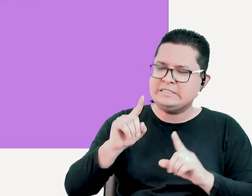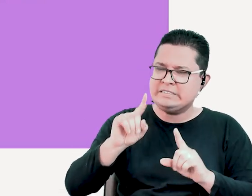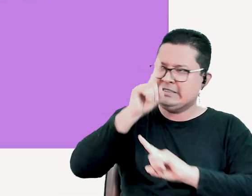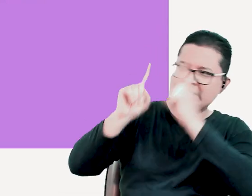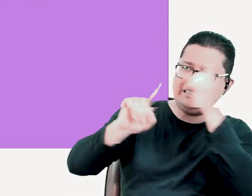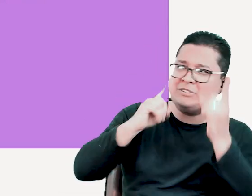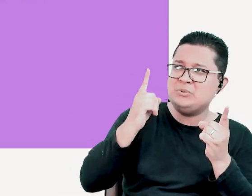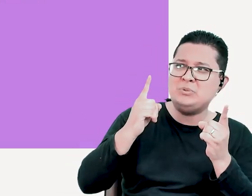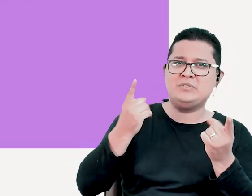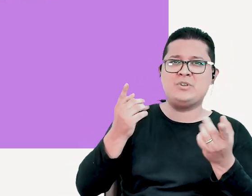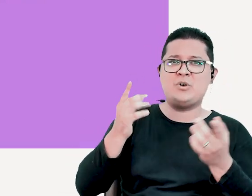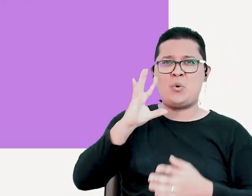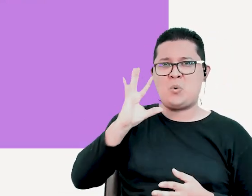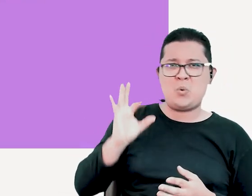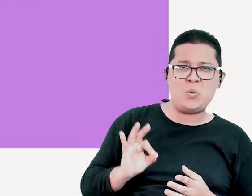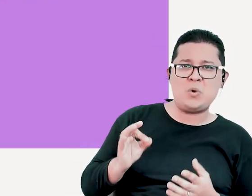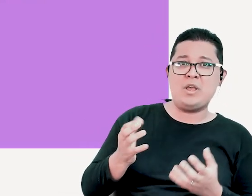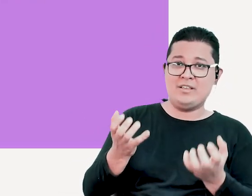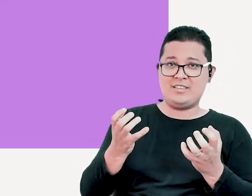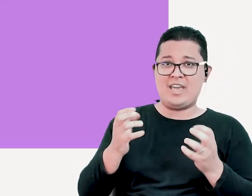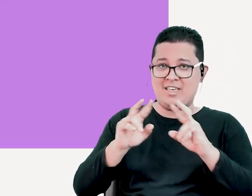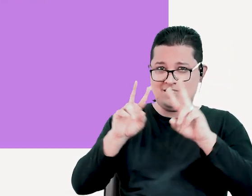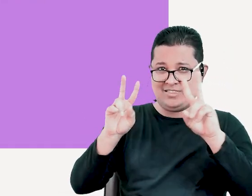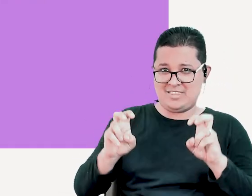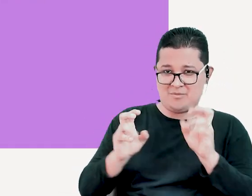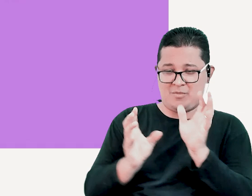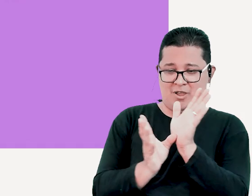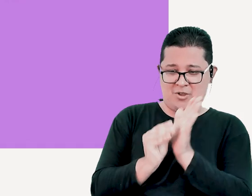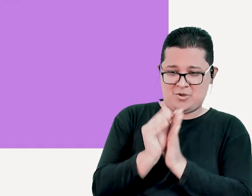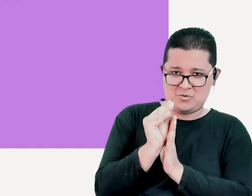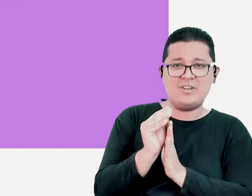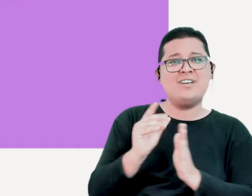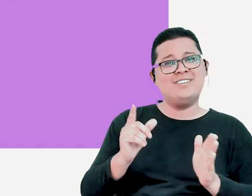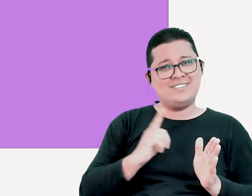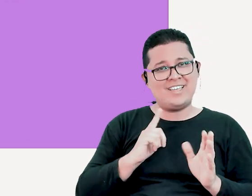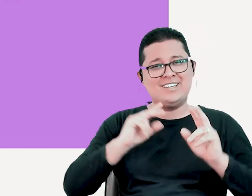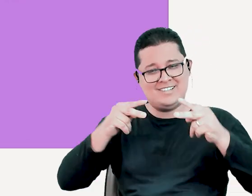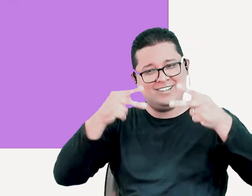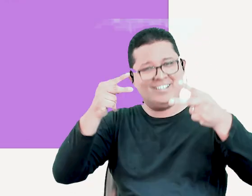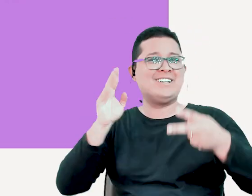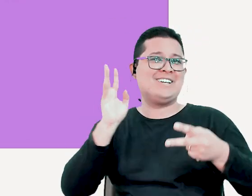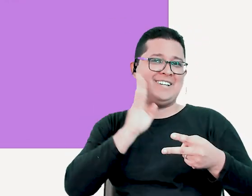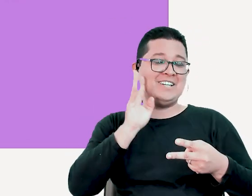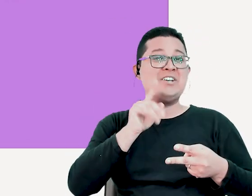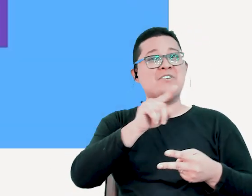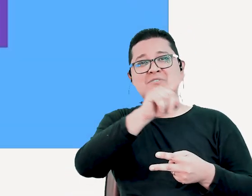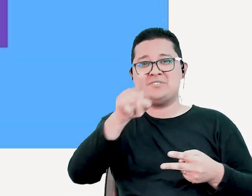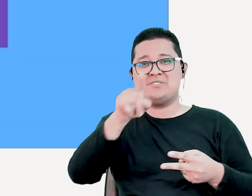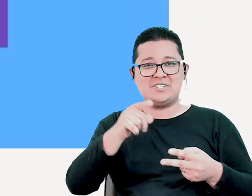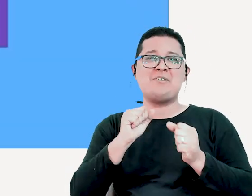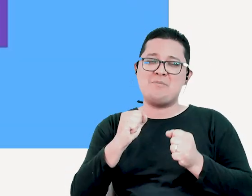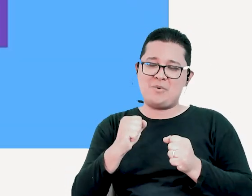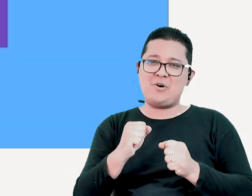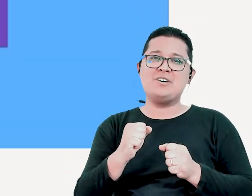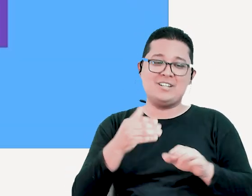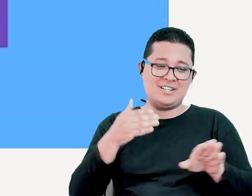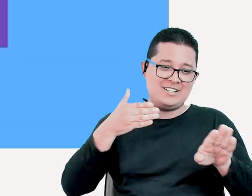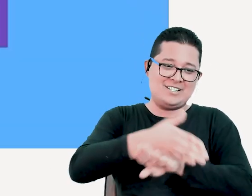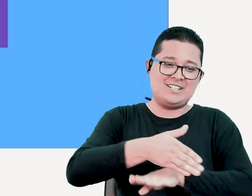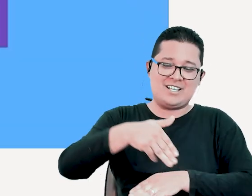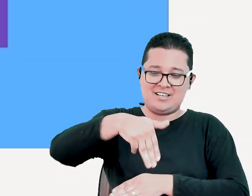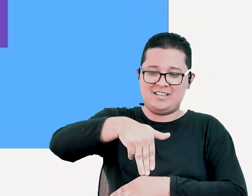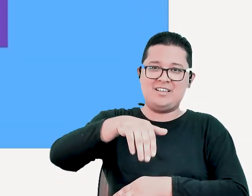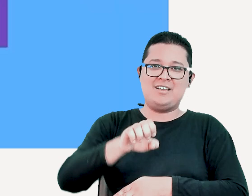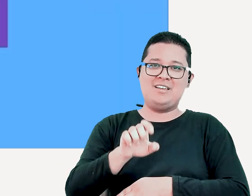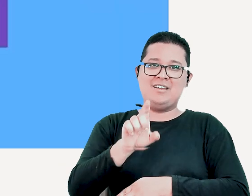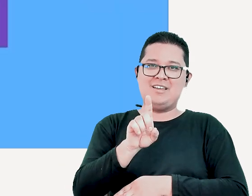aqui tem alguns links úteis, super legais. Fiquem à vontade para acessar também o meu Medium. Aqui são os meus